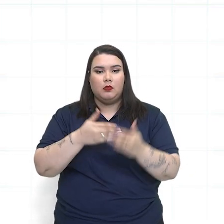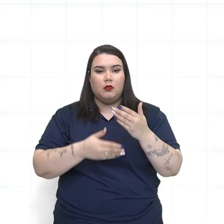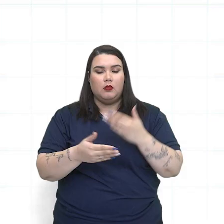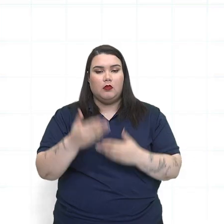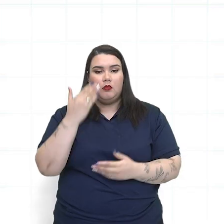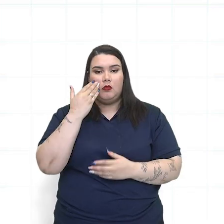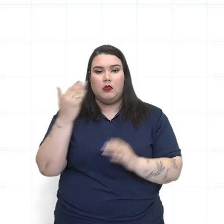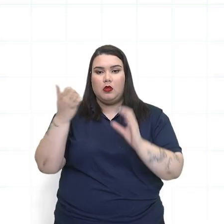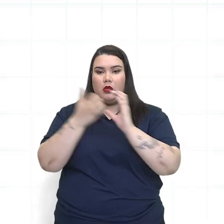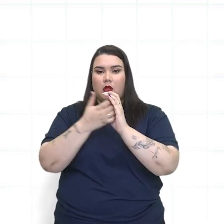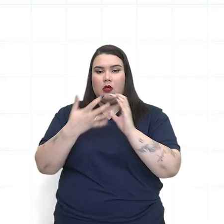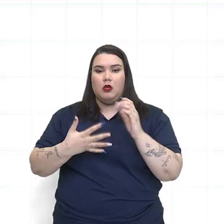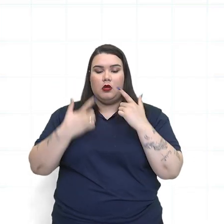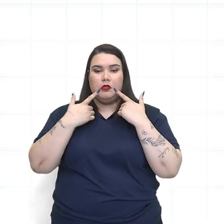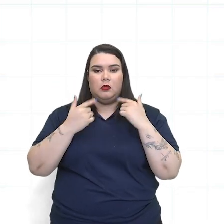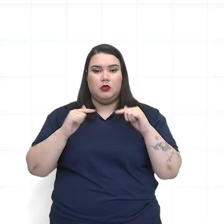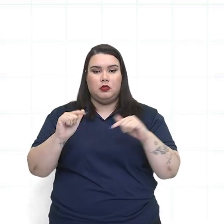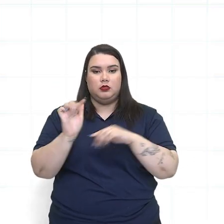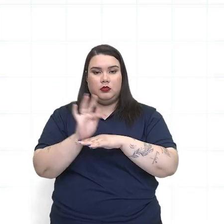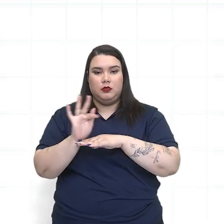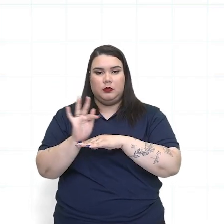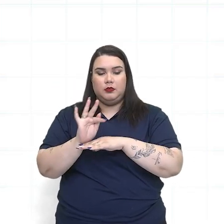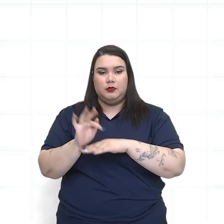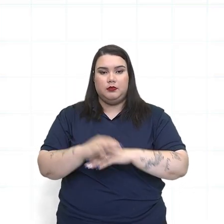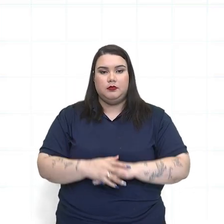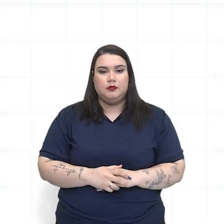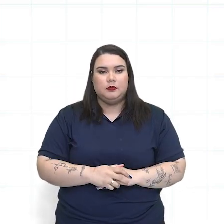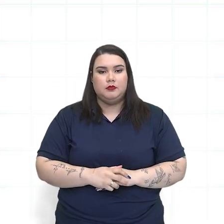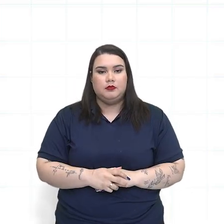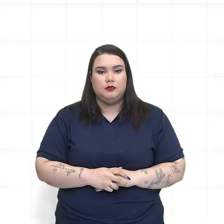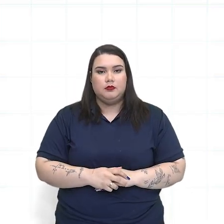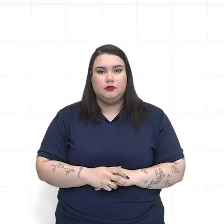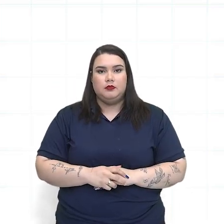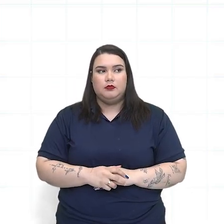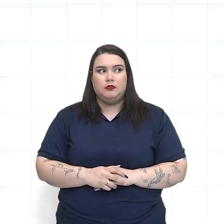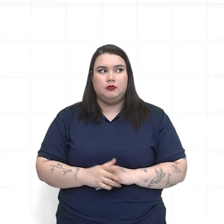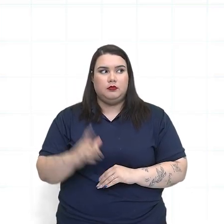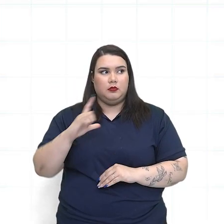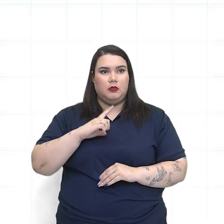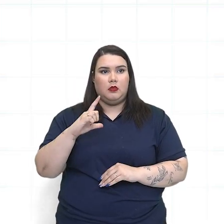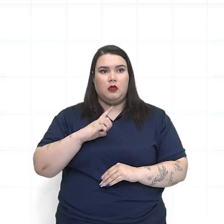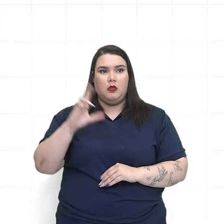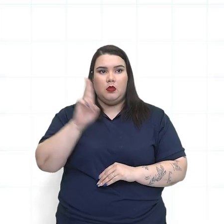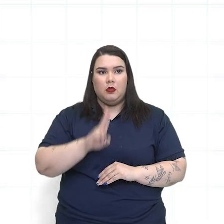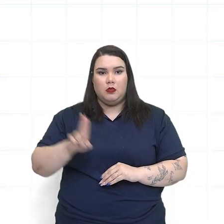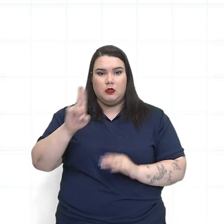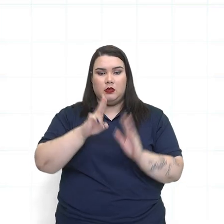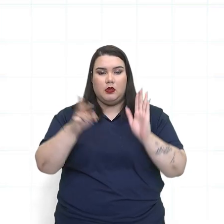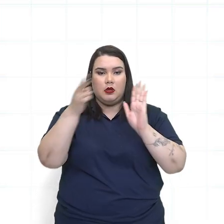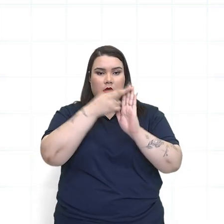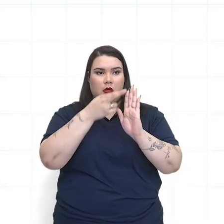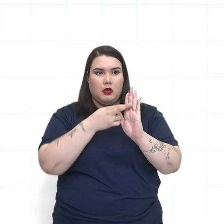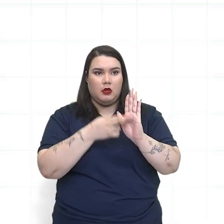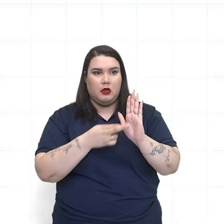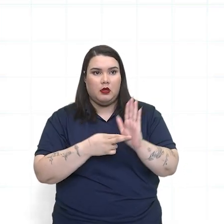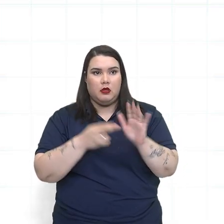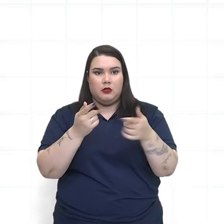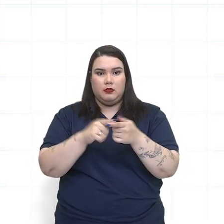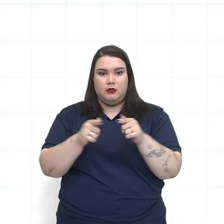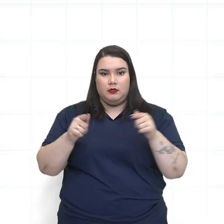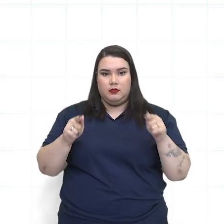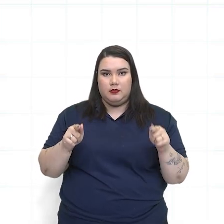agora às características da linguagem formal. Vejam aí, ó. Nós vamos ter utilização rigorosa das normas gramaticais,